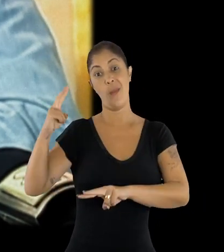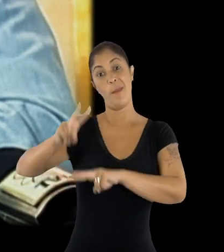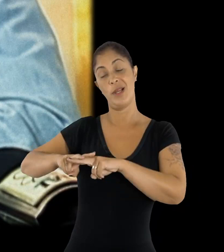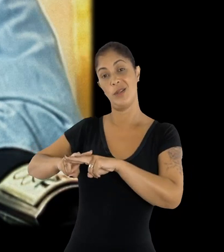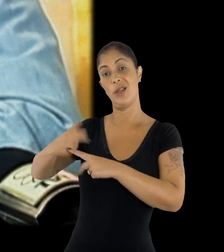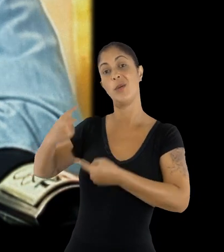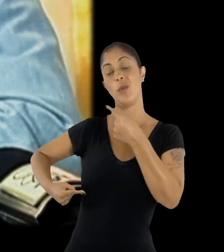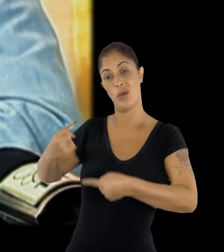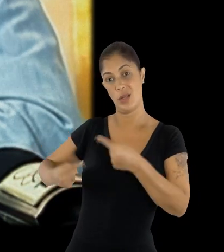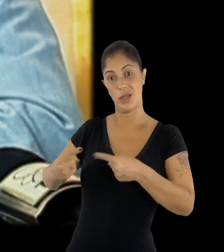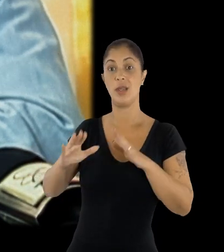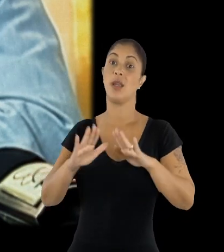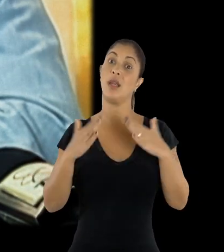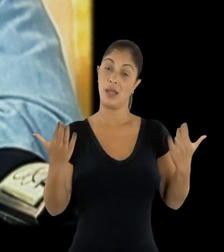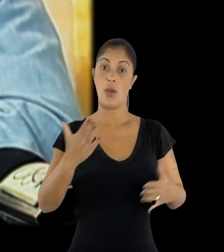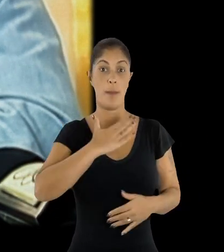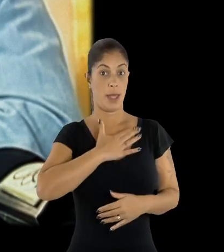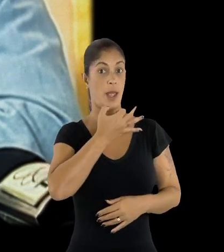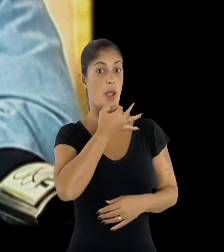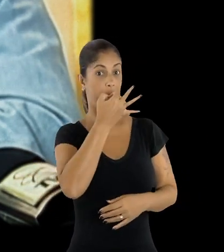político. Então, na minha